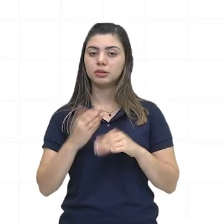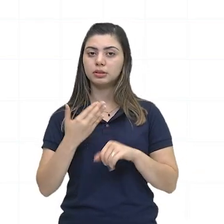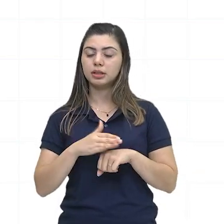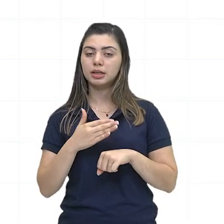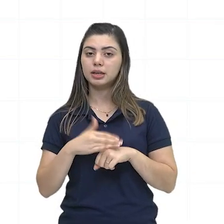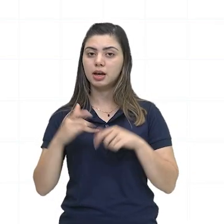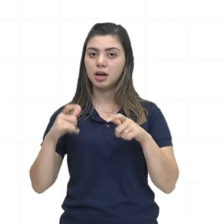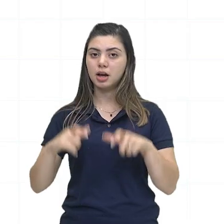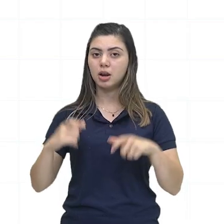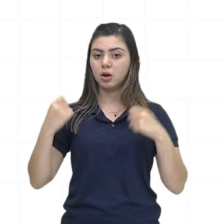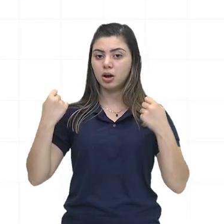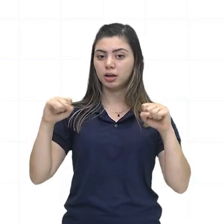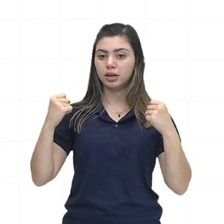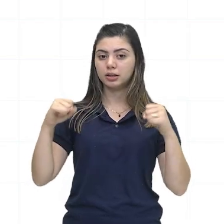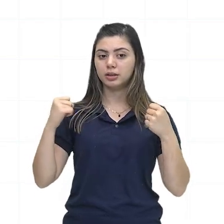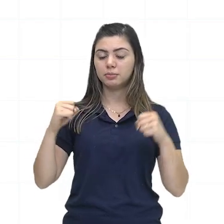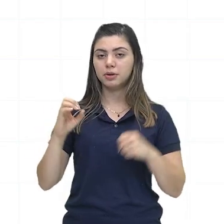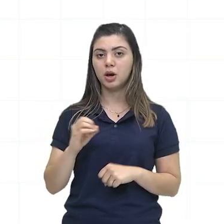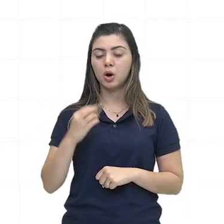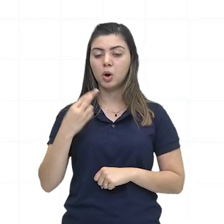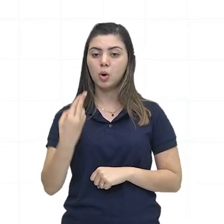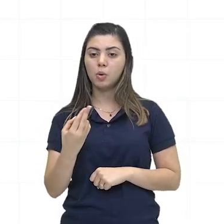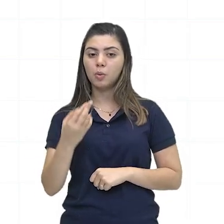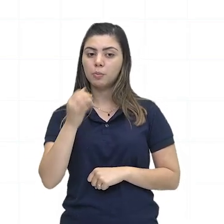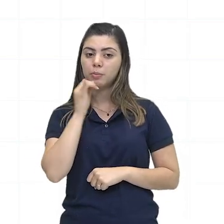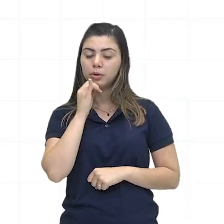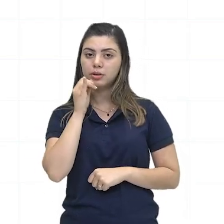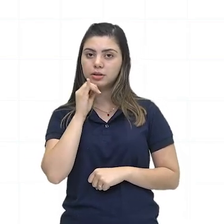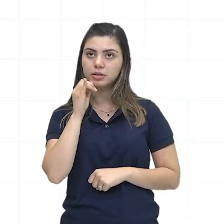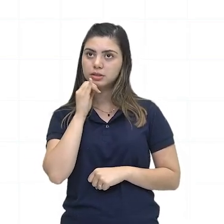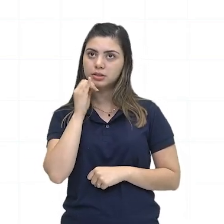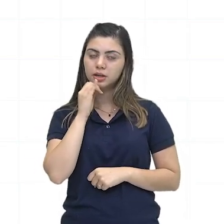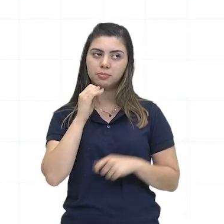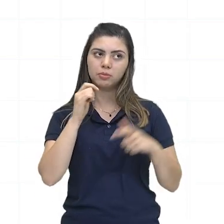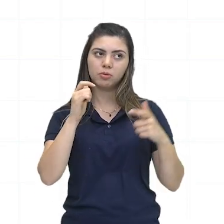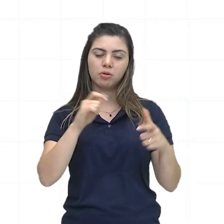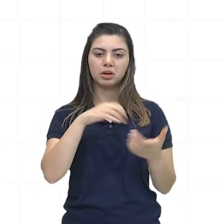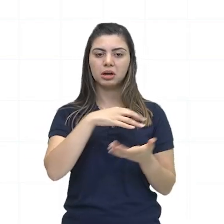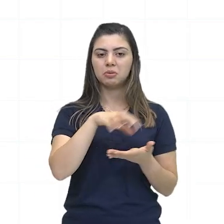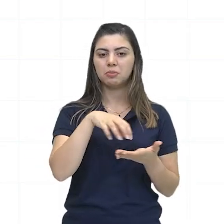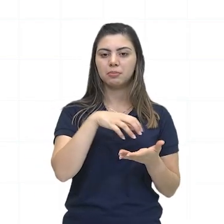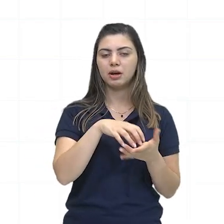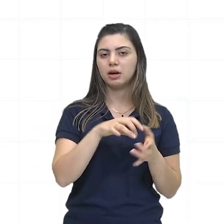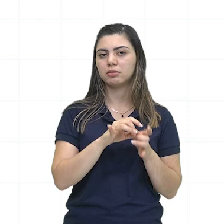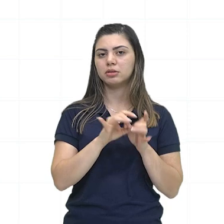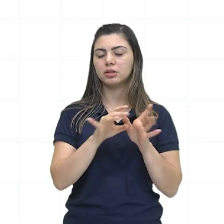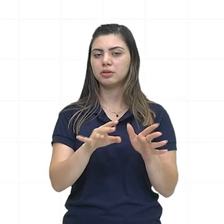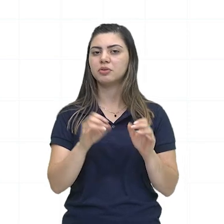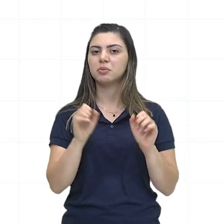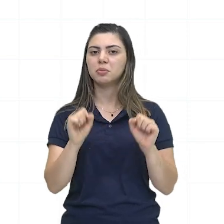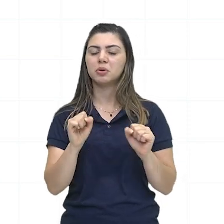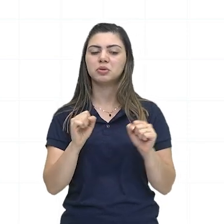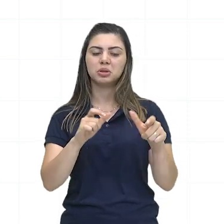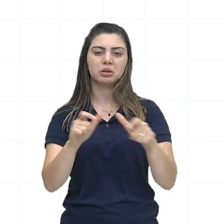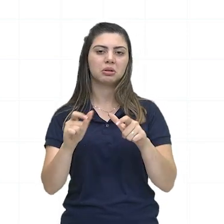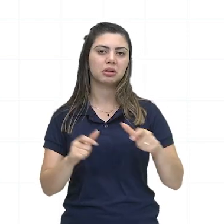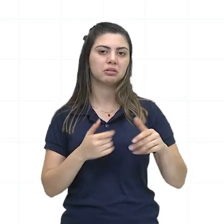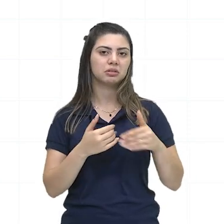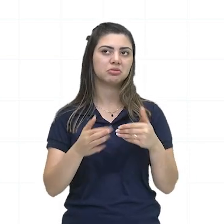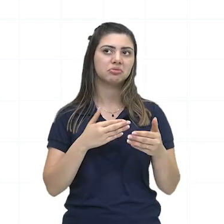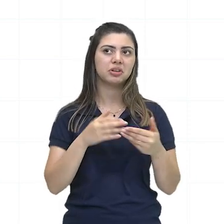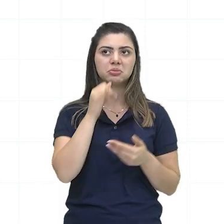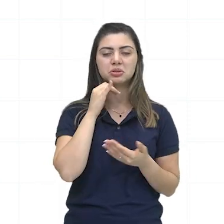em academias ou na forma de atividade física livre, certo? Você pode fazer aí